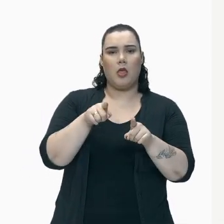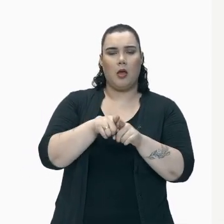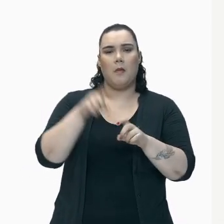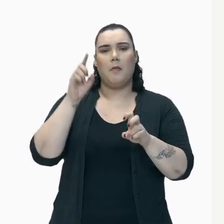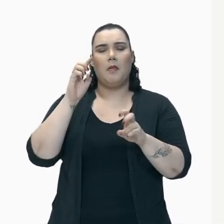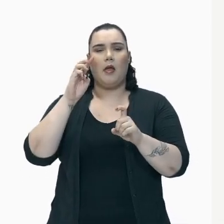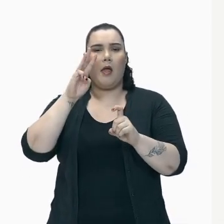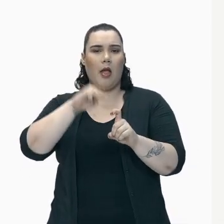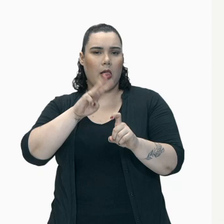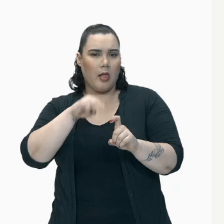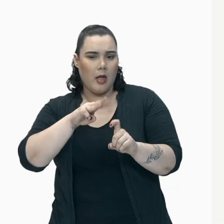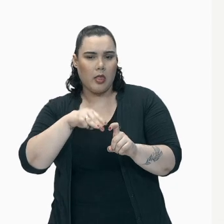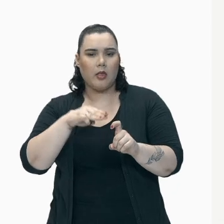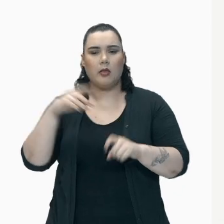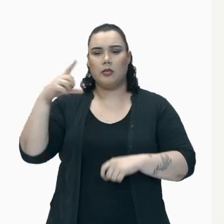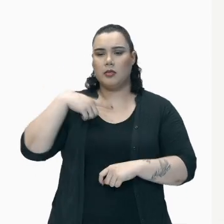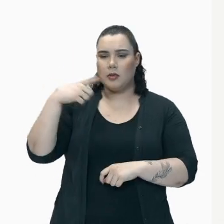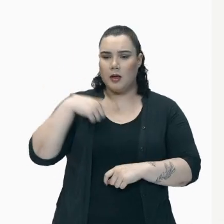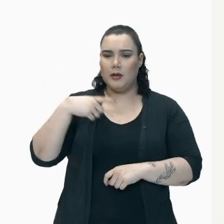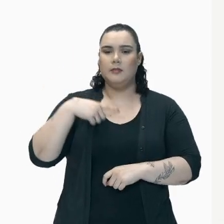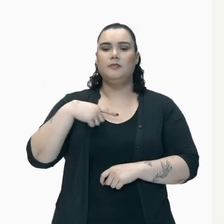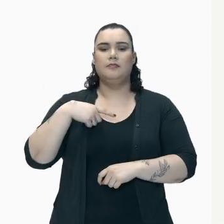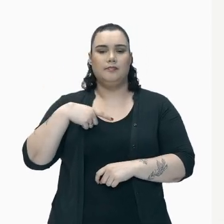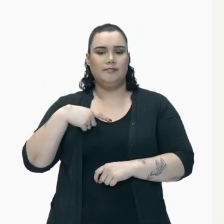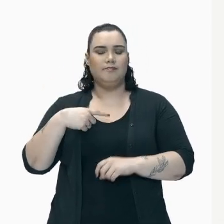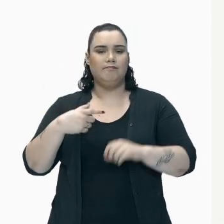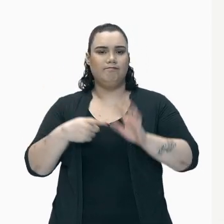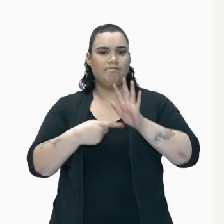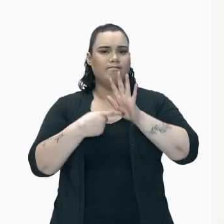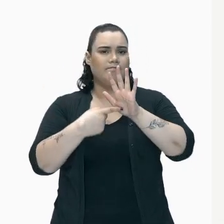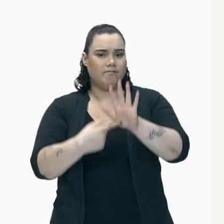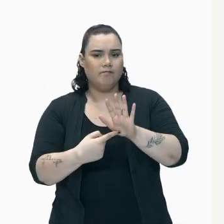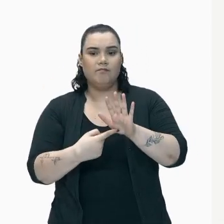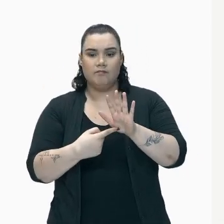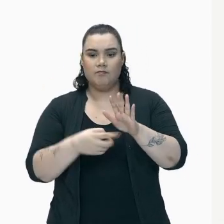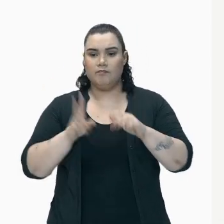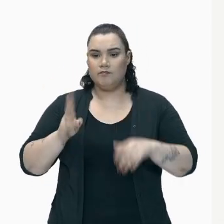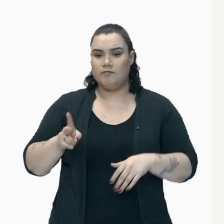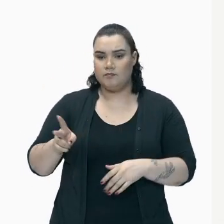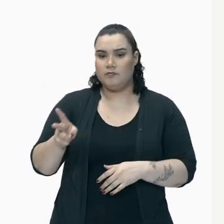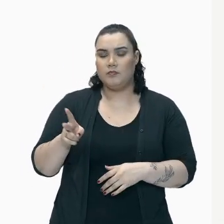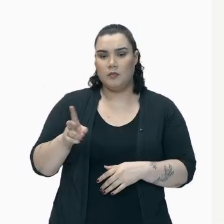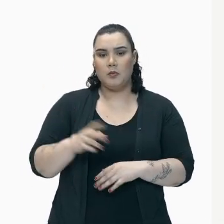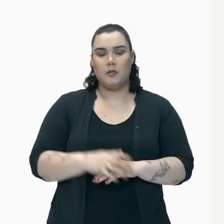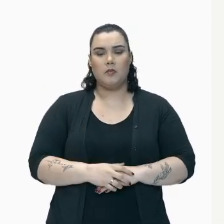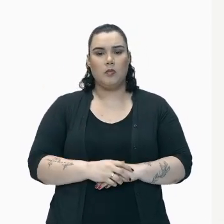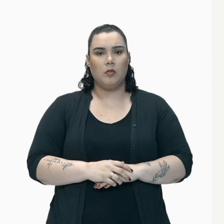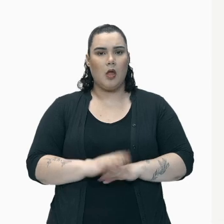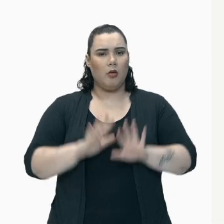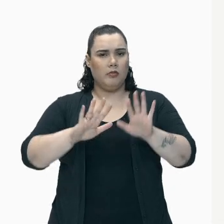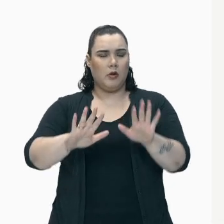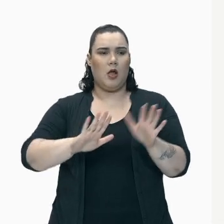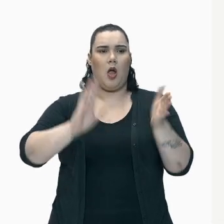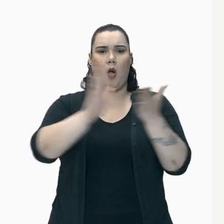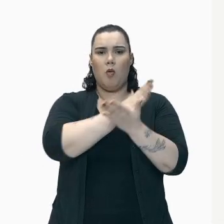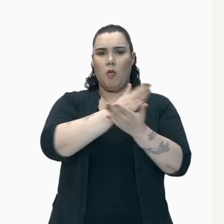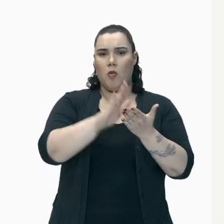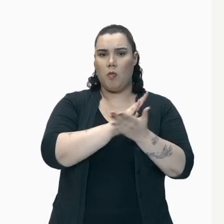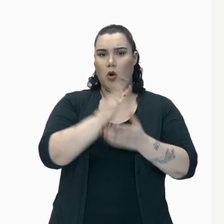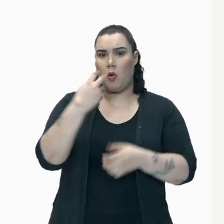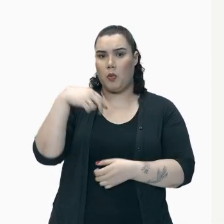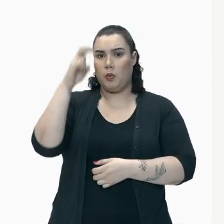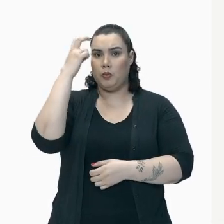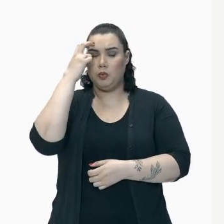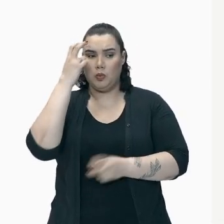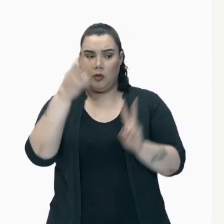muito presentes aí nessas primeiras observações. Até hoje, algumas culturas indígenas